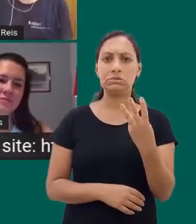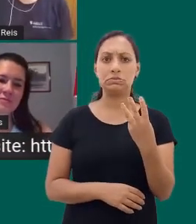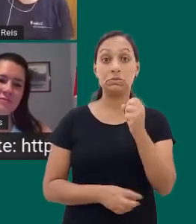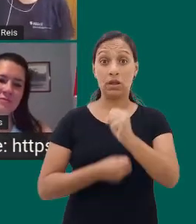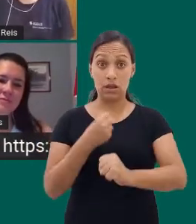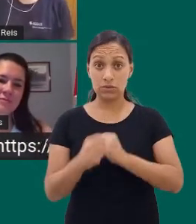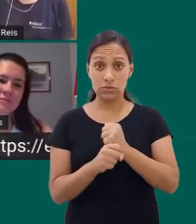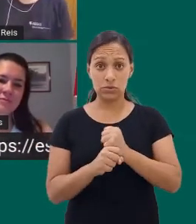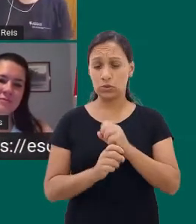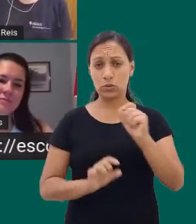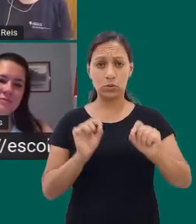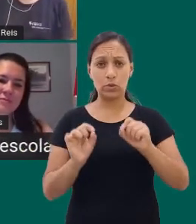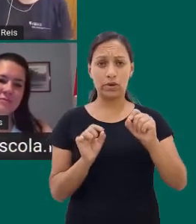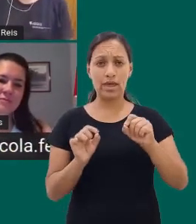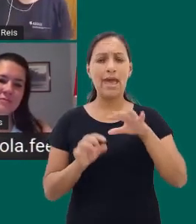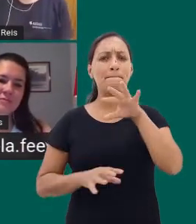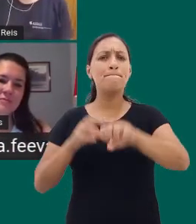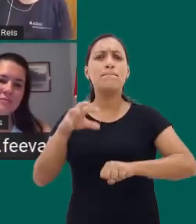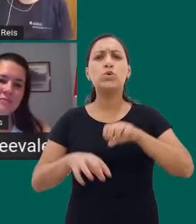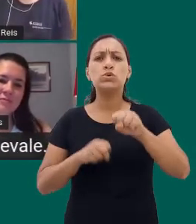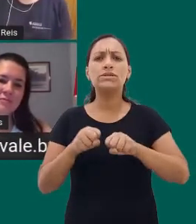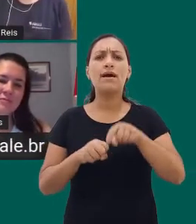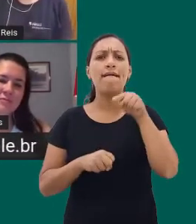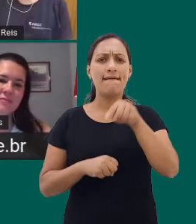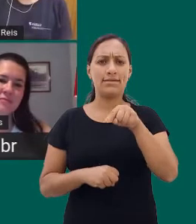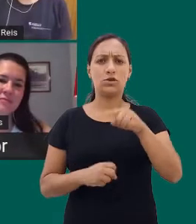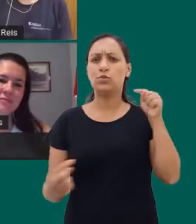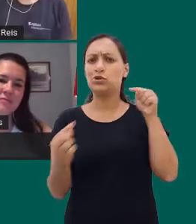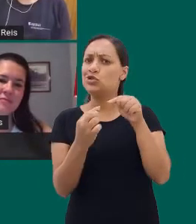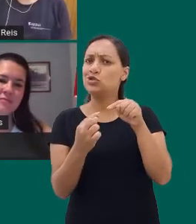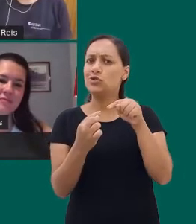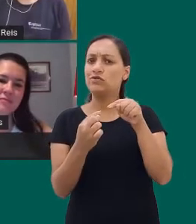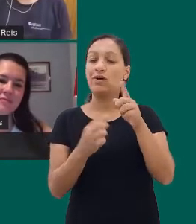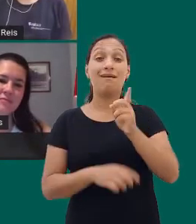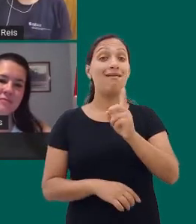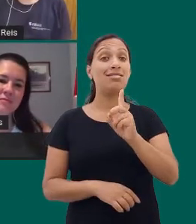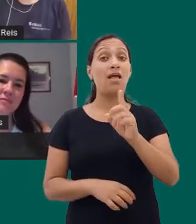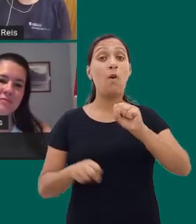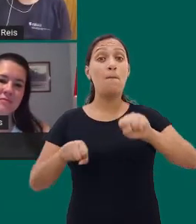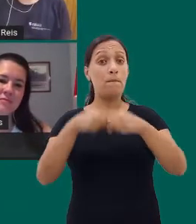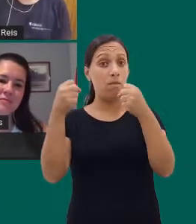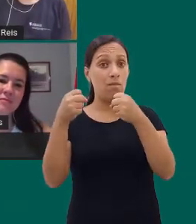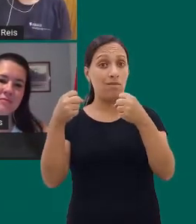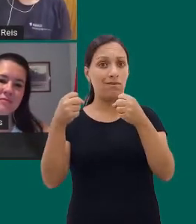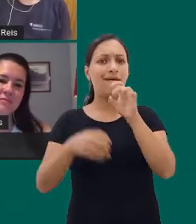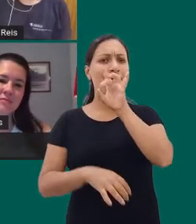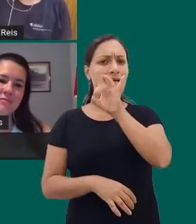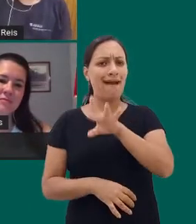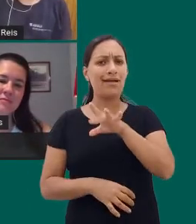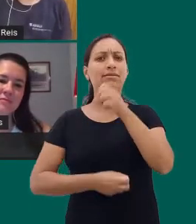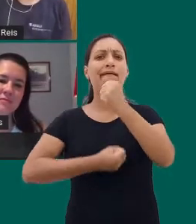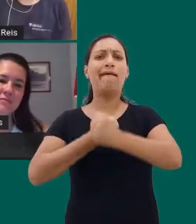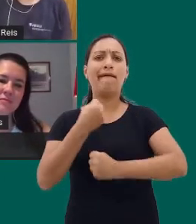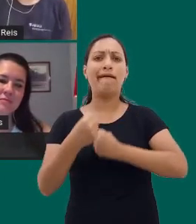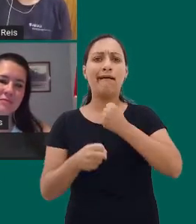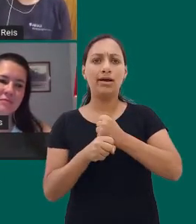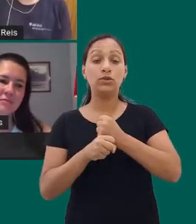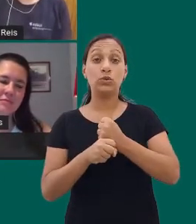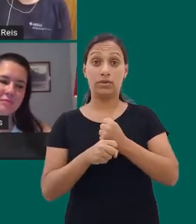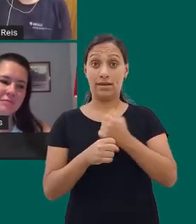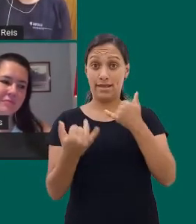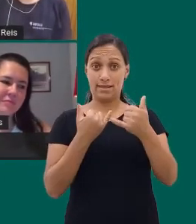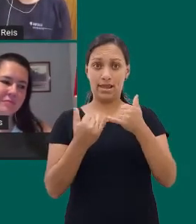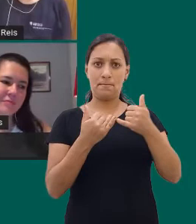né, o que ele busca com isso? Que a gente não fragmente, né, a cada ano, aquele ensino, então, que